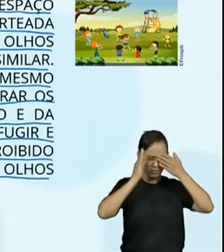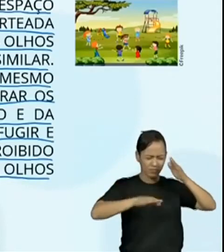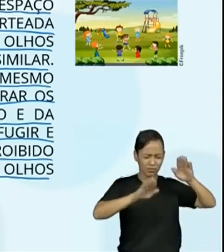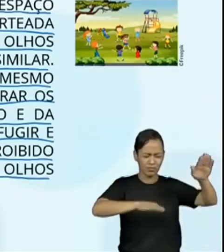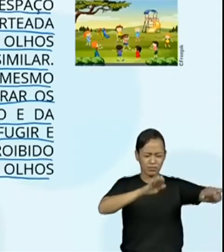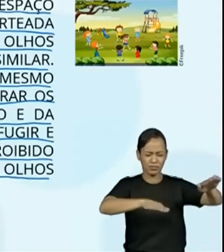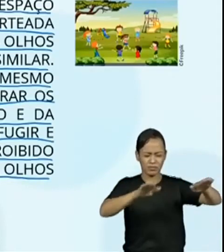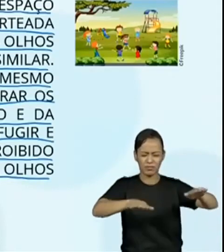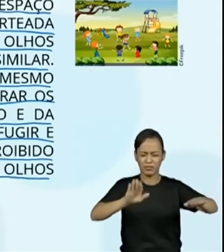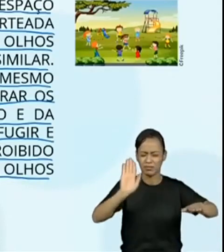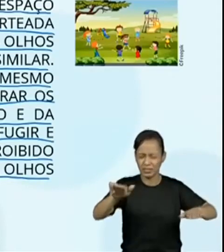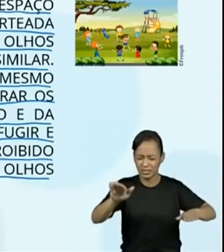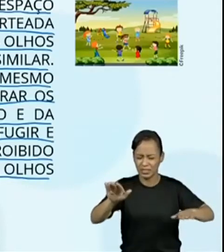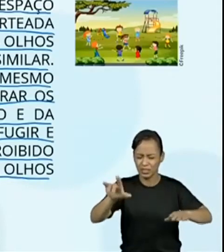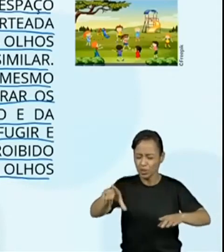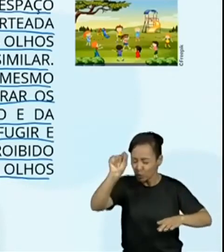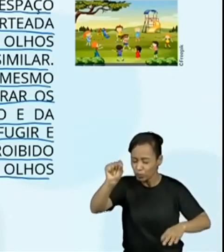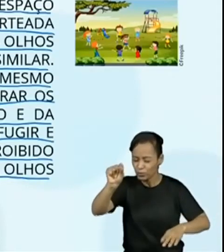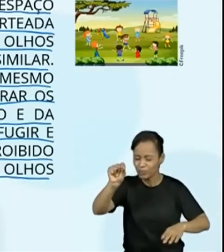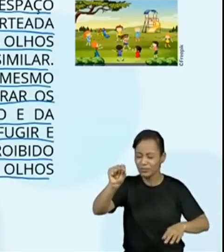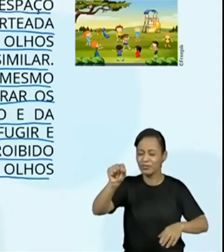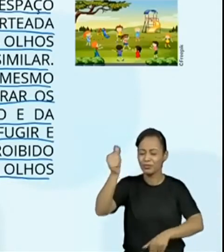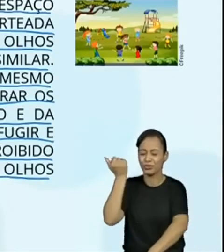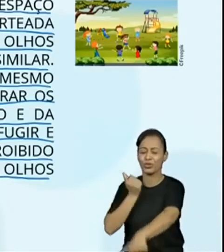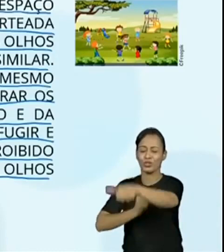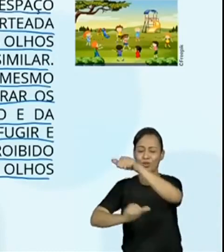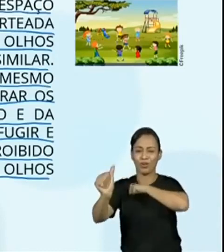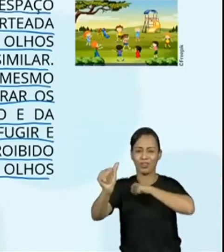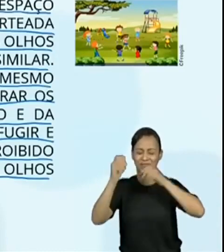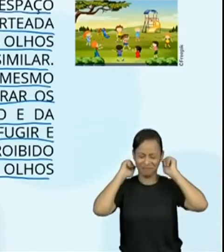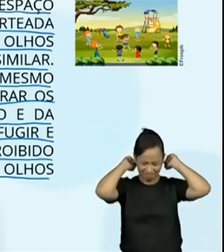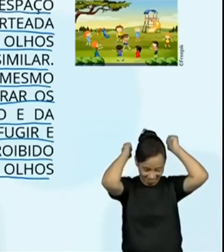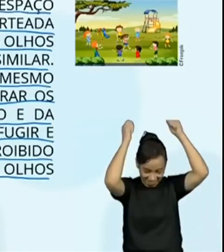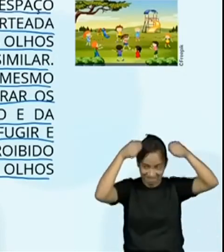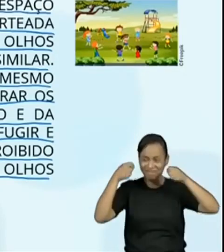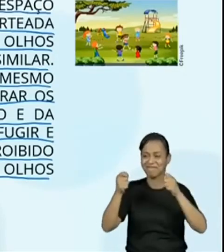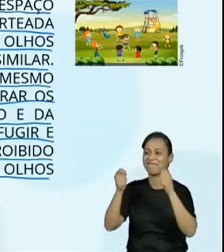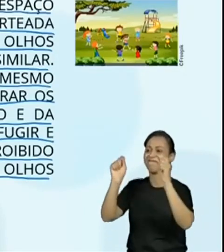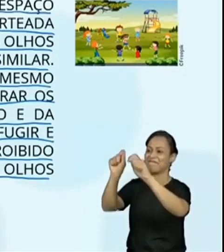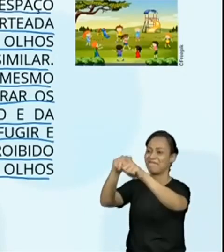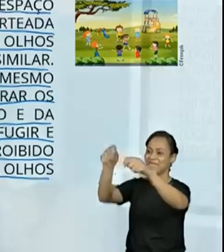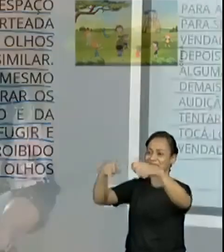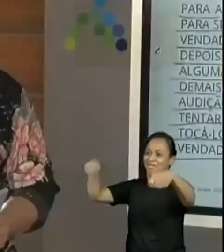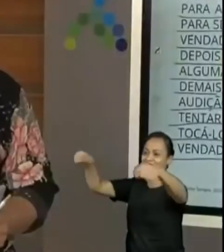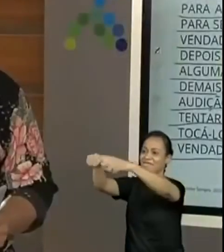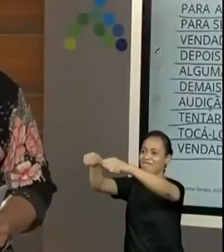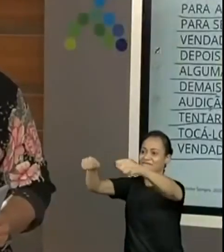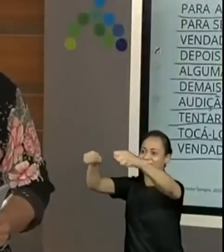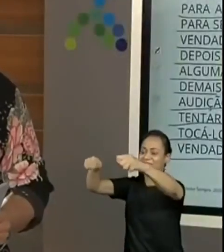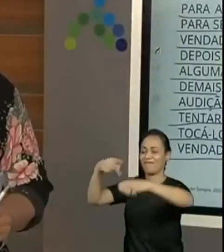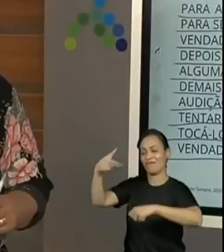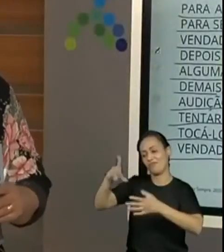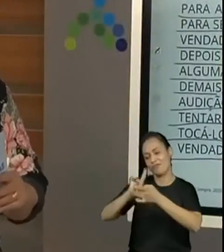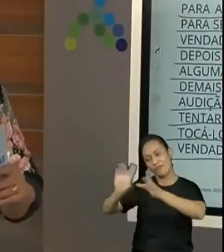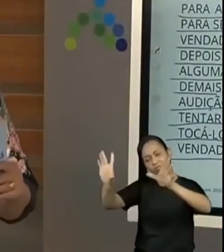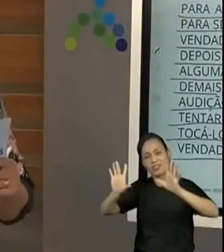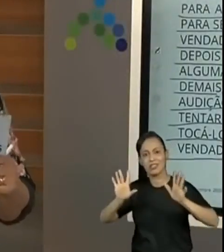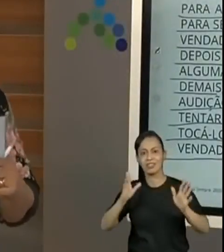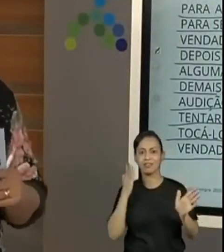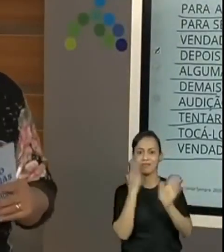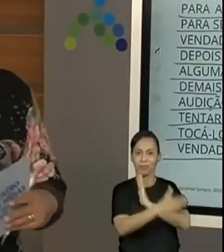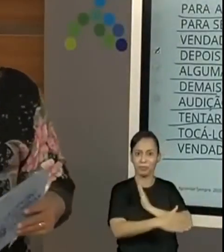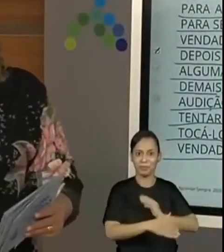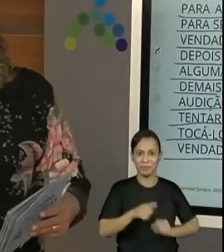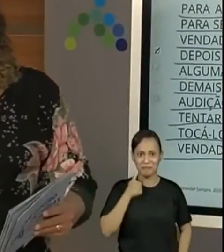o papel de pegador. Conheciam essa brincadeira? Cabra cega? Conseguiram